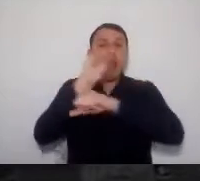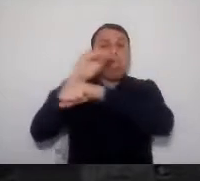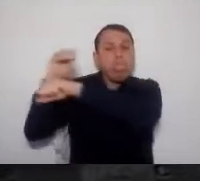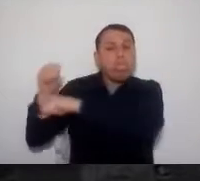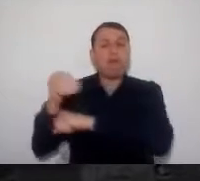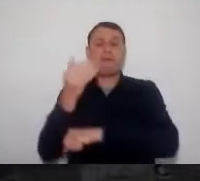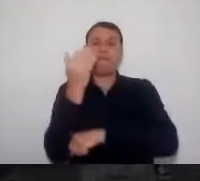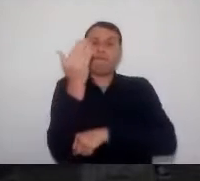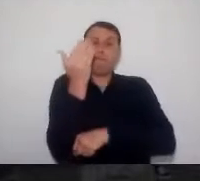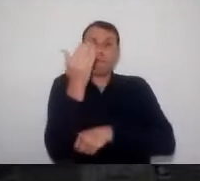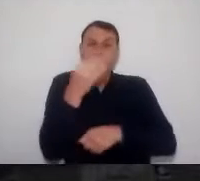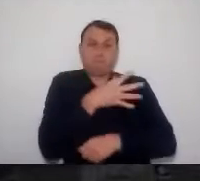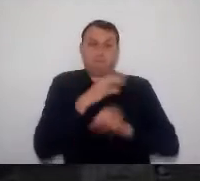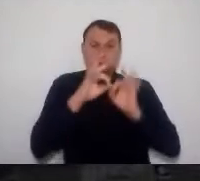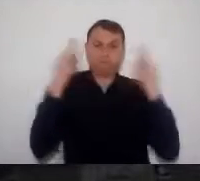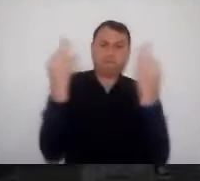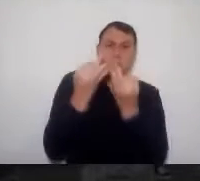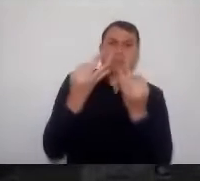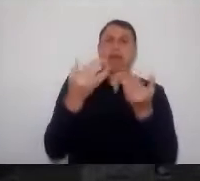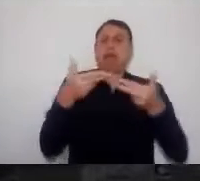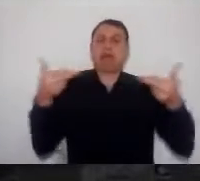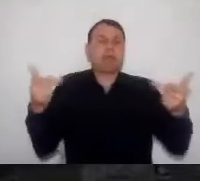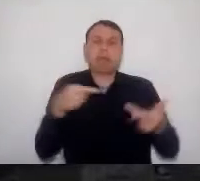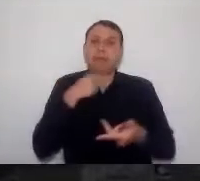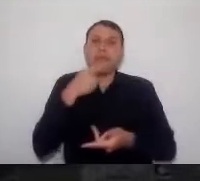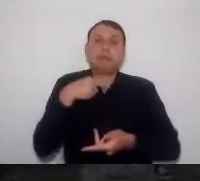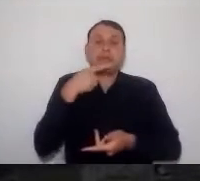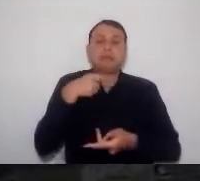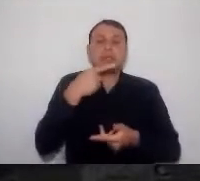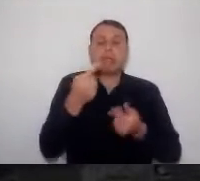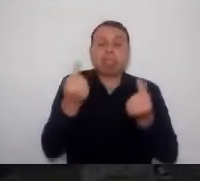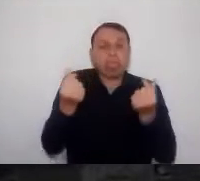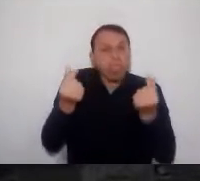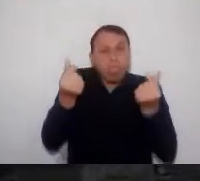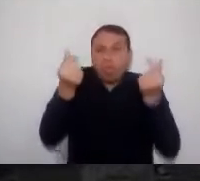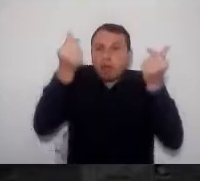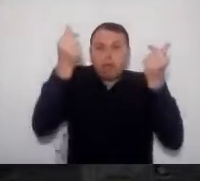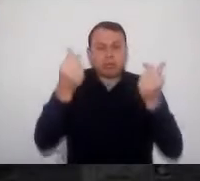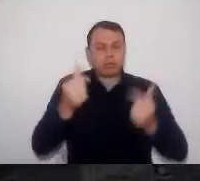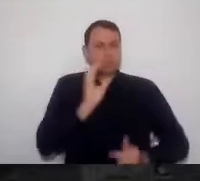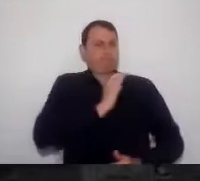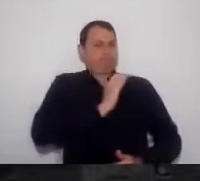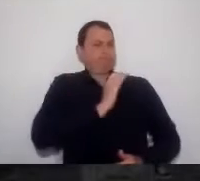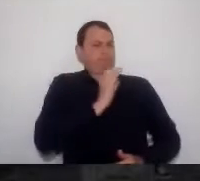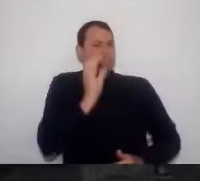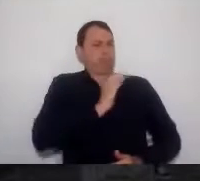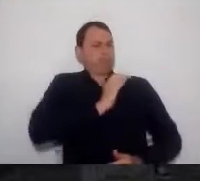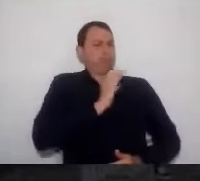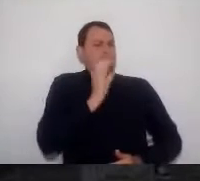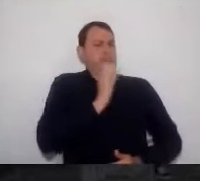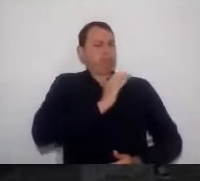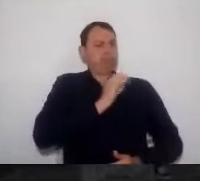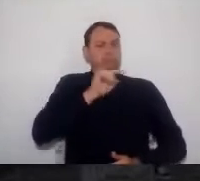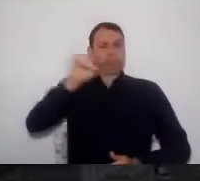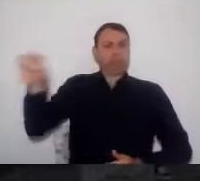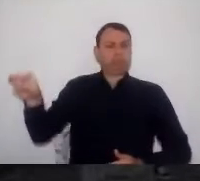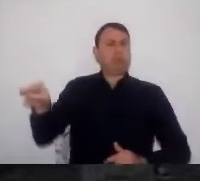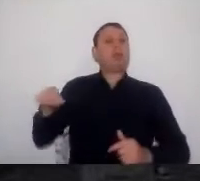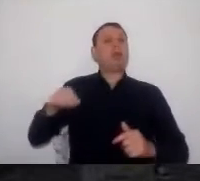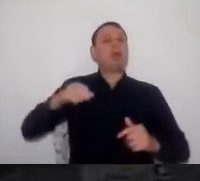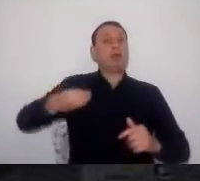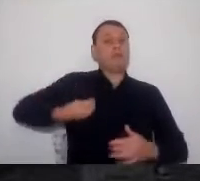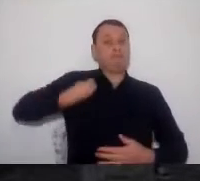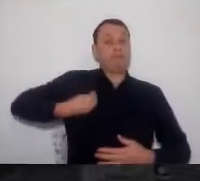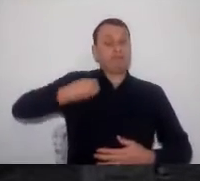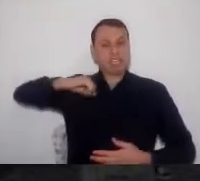suas doenças e os seus problemas. Os ricos, os burgueses, vivem à custa das suas